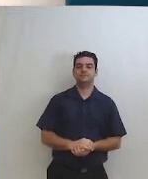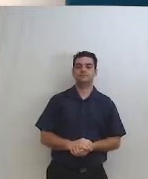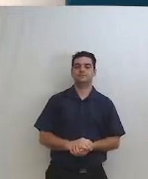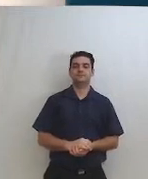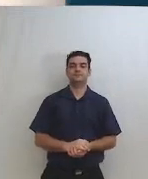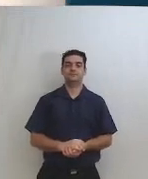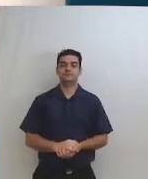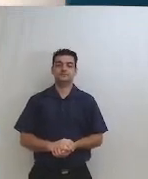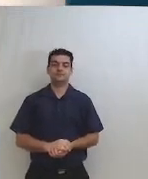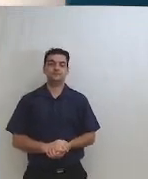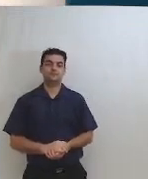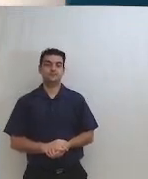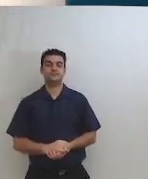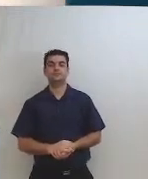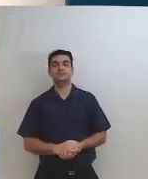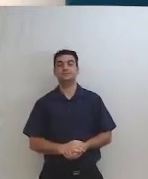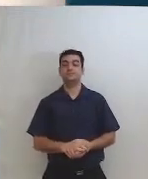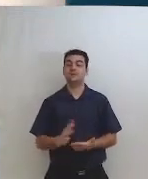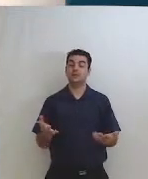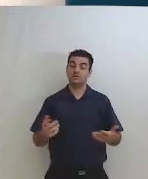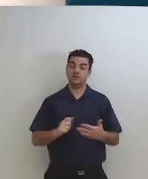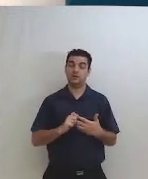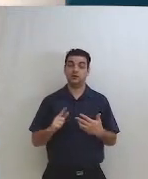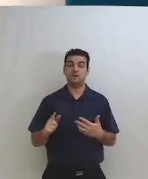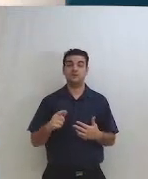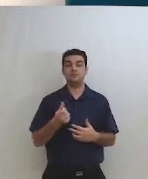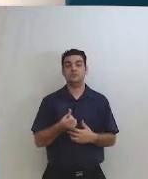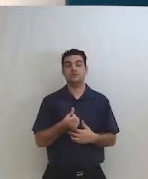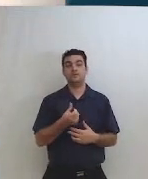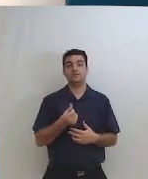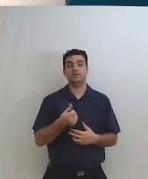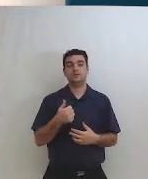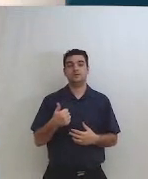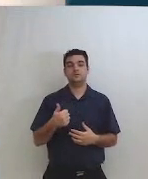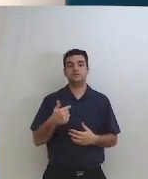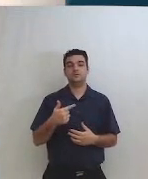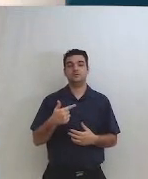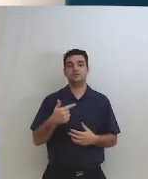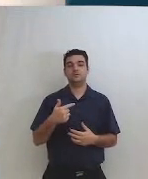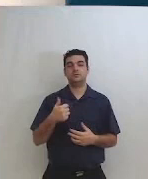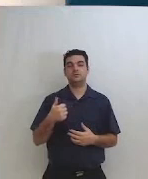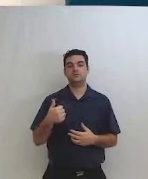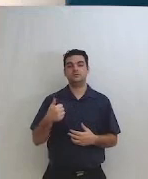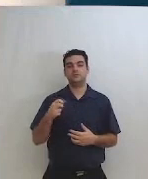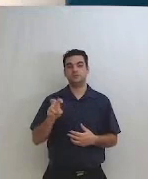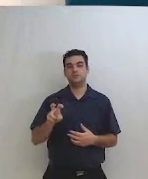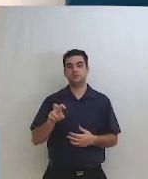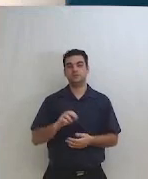Agravo regimental no habeas corpus 661-215, ministro Sebastião Reis.